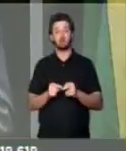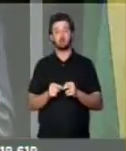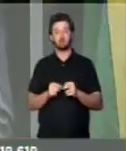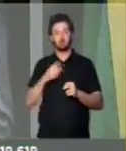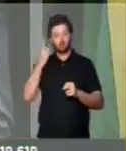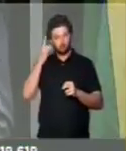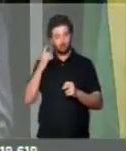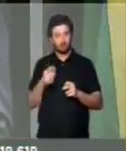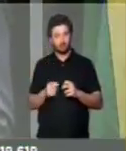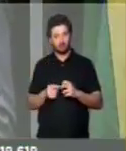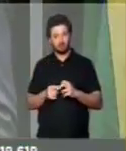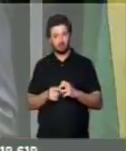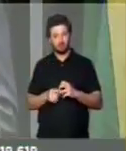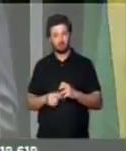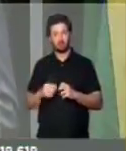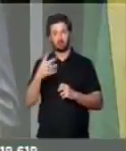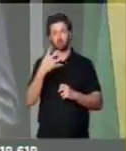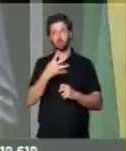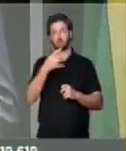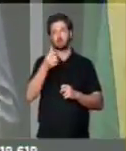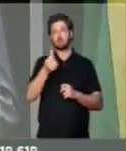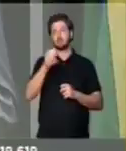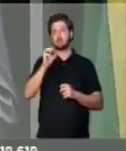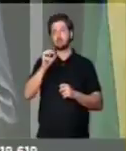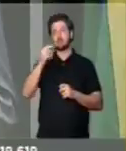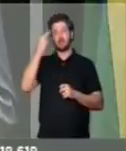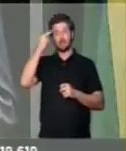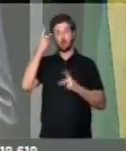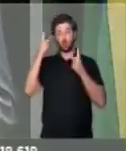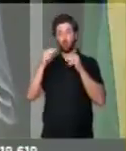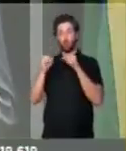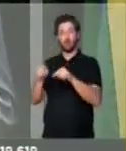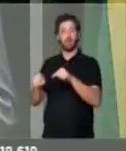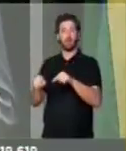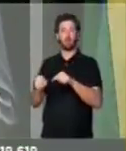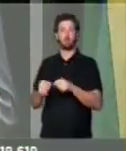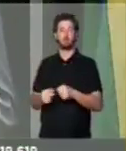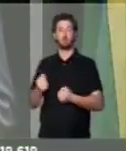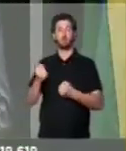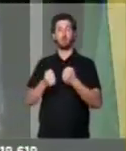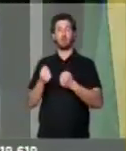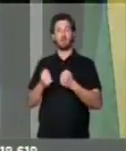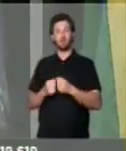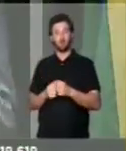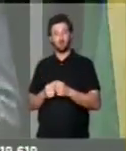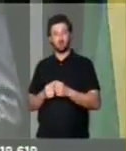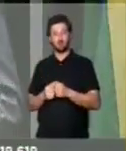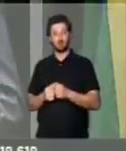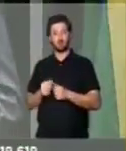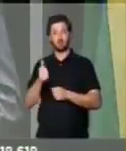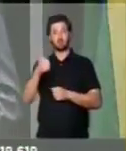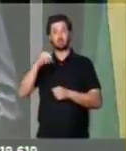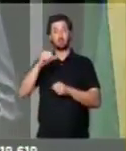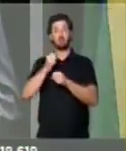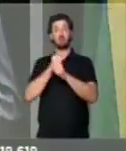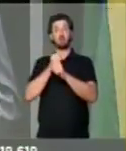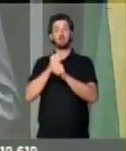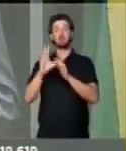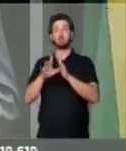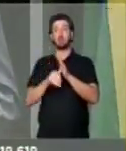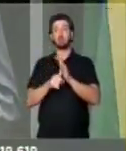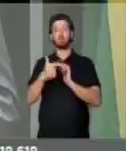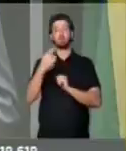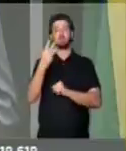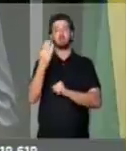deputado Fraga, 460 assaltos daqueles. levaria 19 anos para roubar